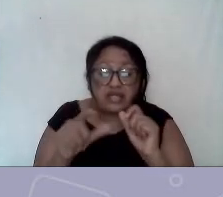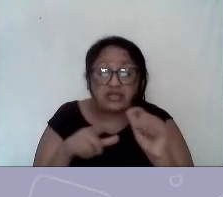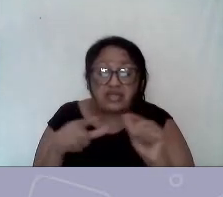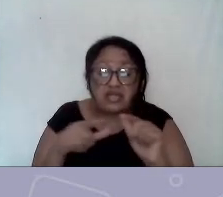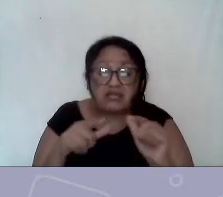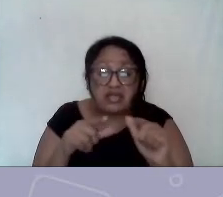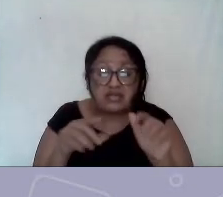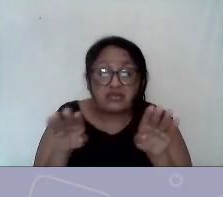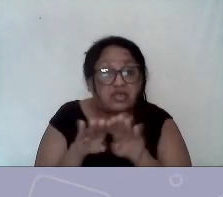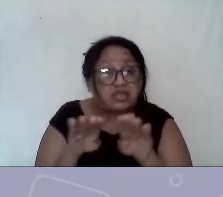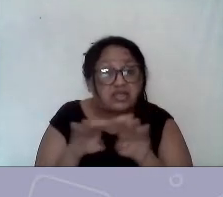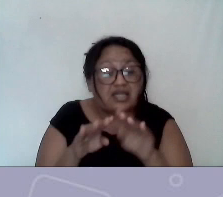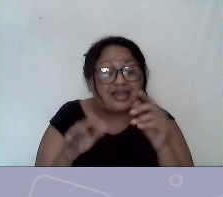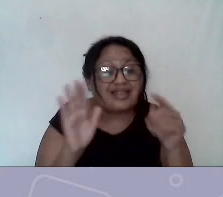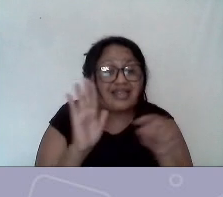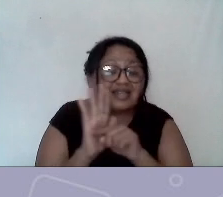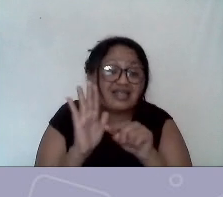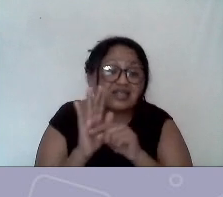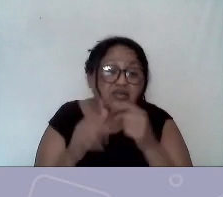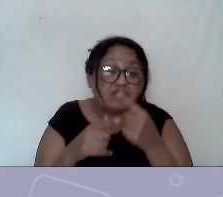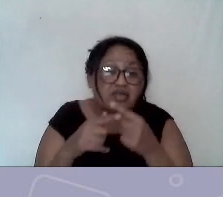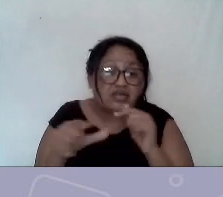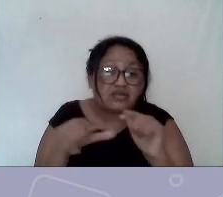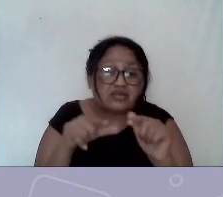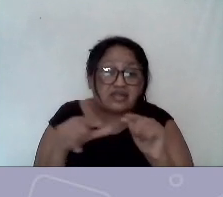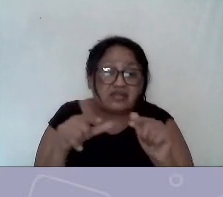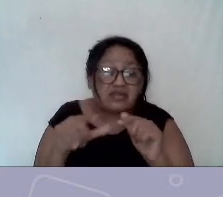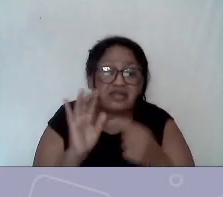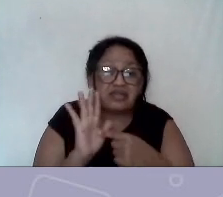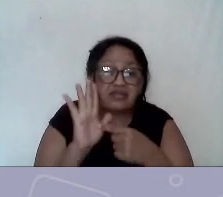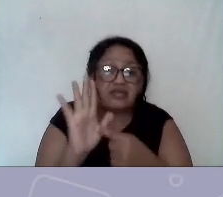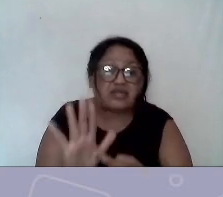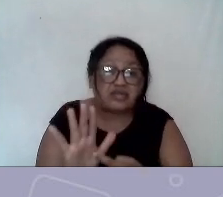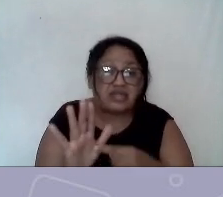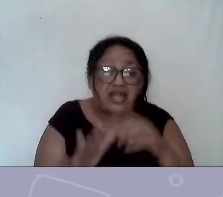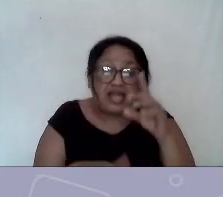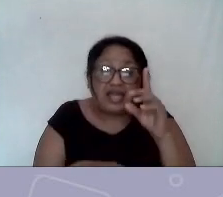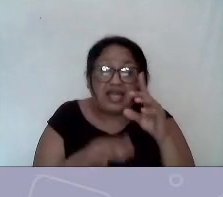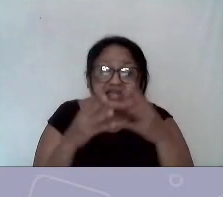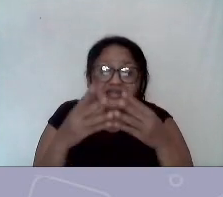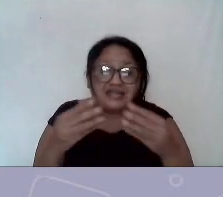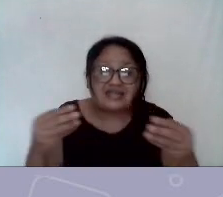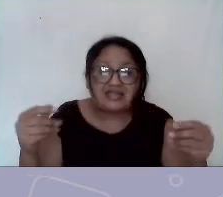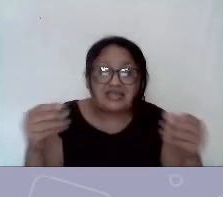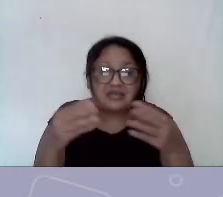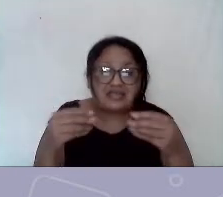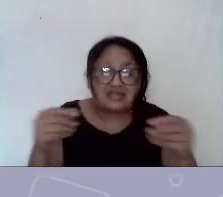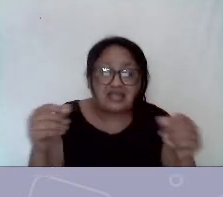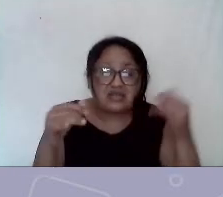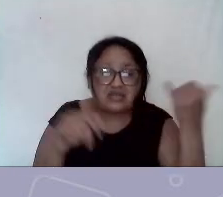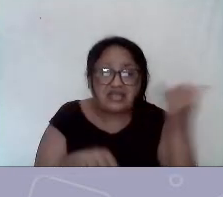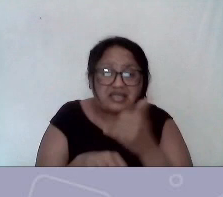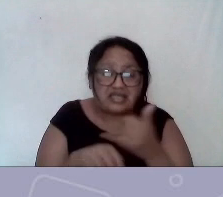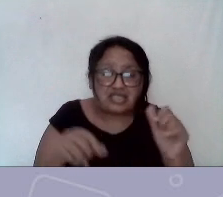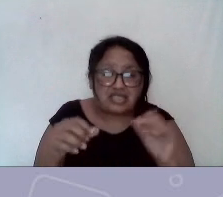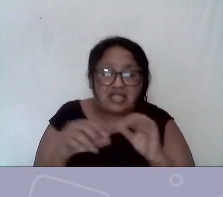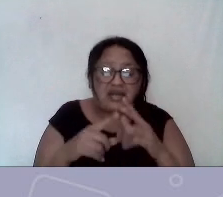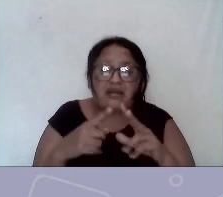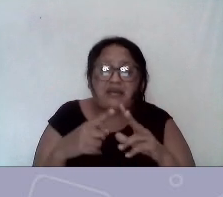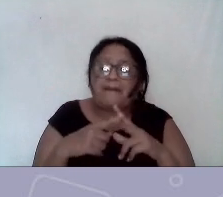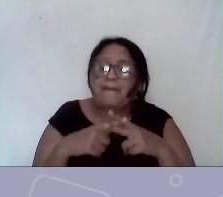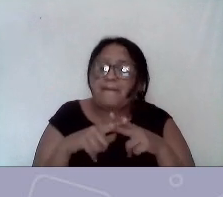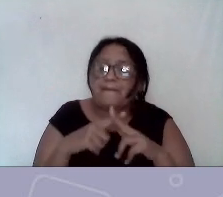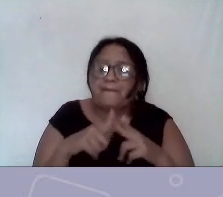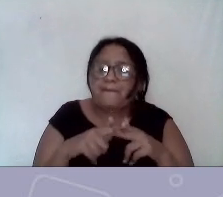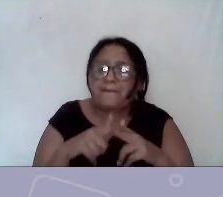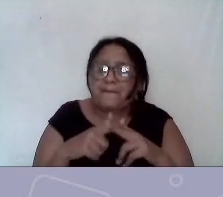atrito ele é negativo porque ele é um trabalho que indica uma dissipação da energia mecânica ok então a variação da energia